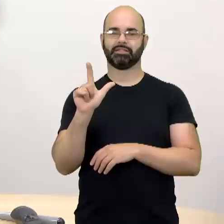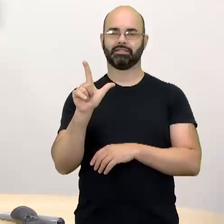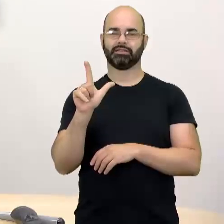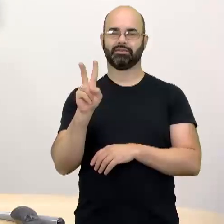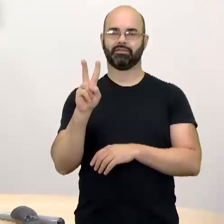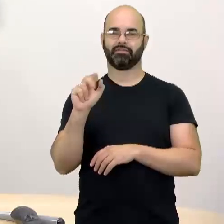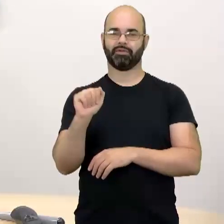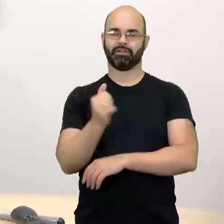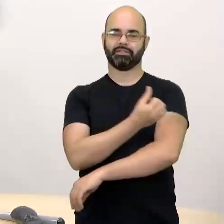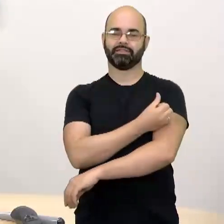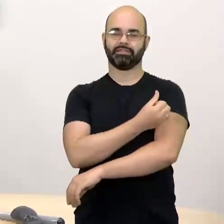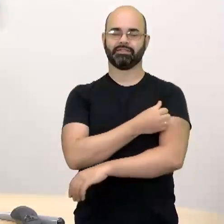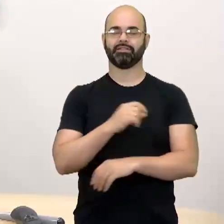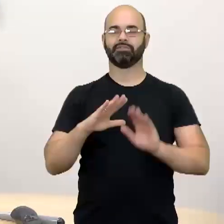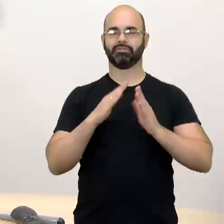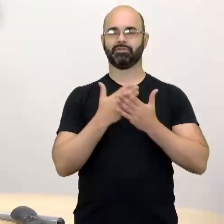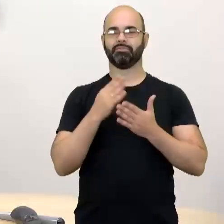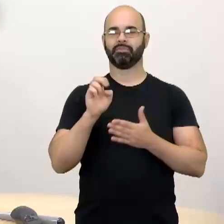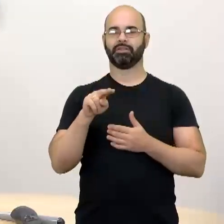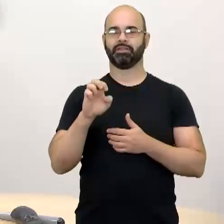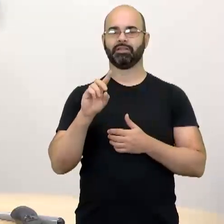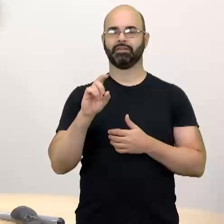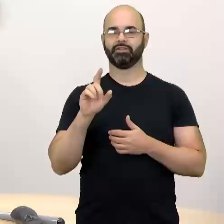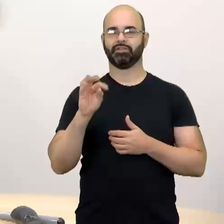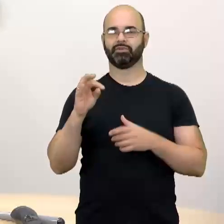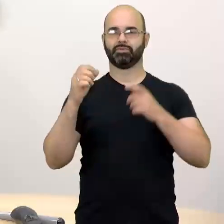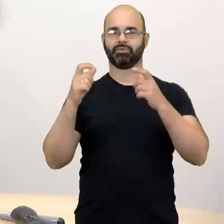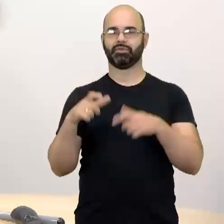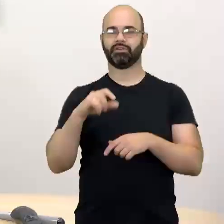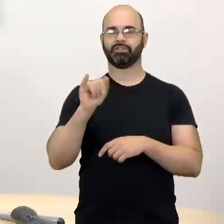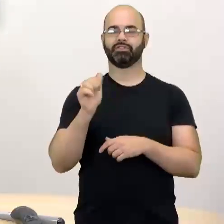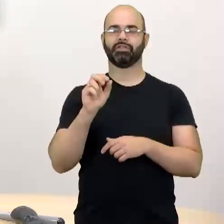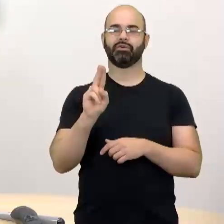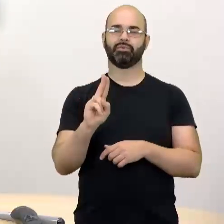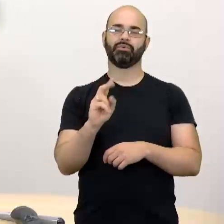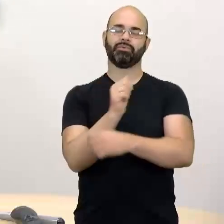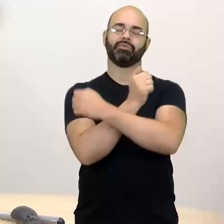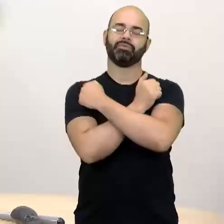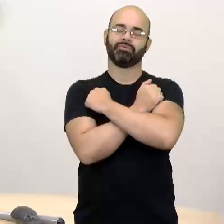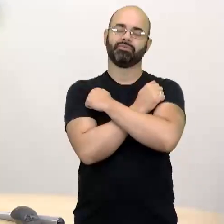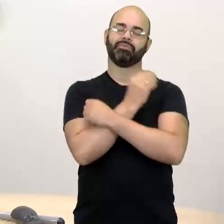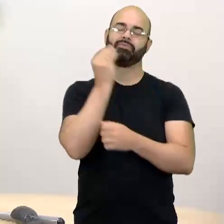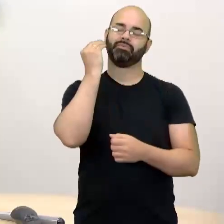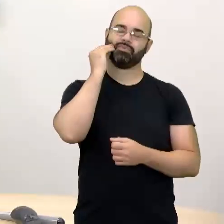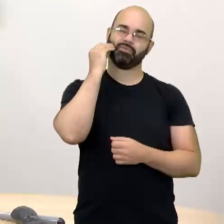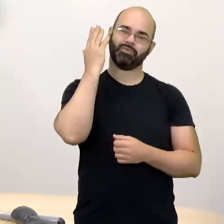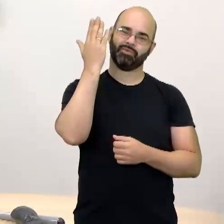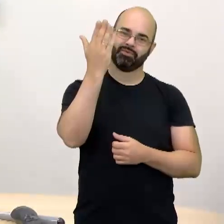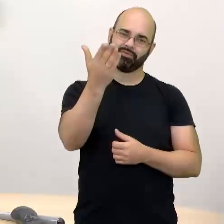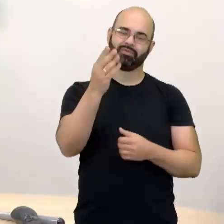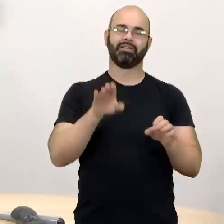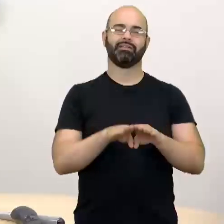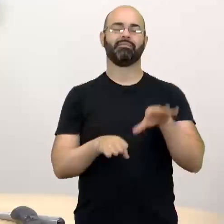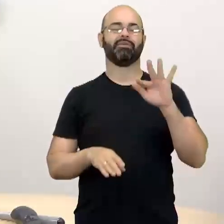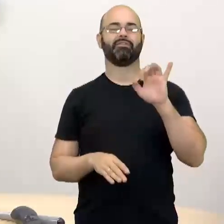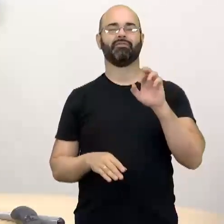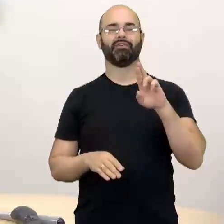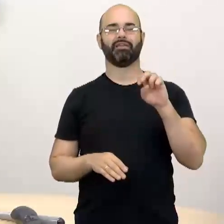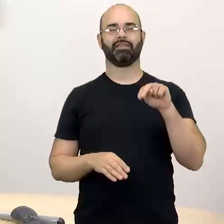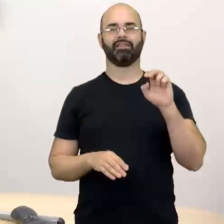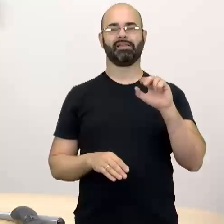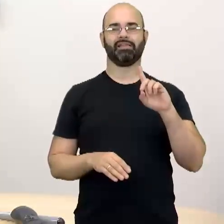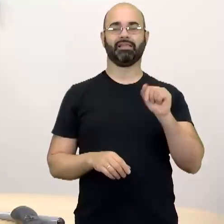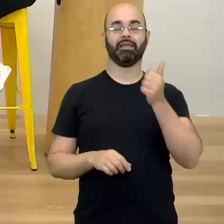Professor Benedito Montenegro, lá em Jaú. Mandar um forte beijo aí, um abraço aí para ele e para Fernanda, que é a mãe que está